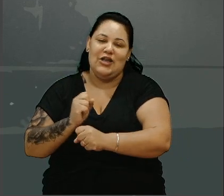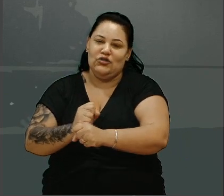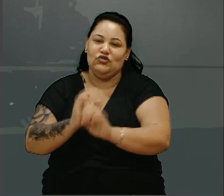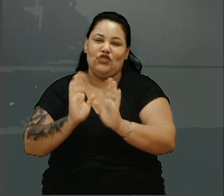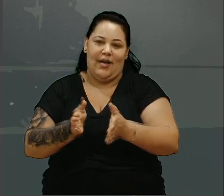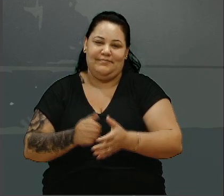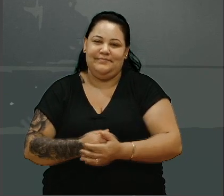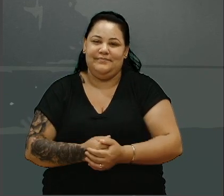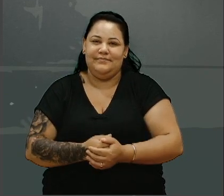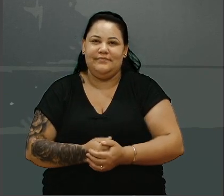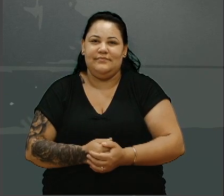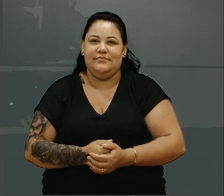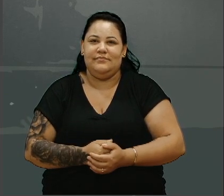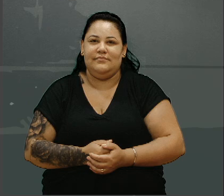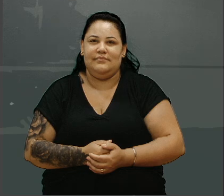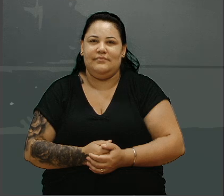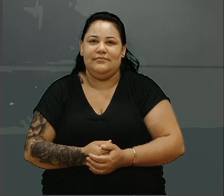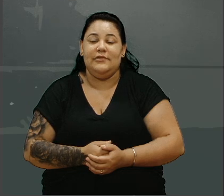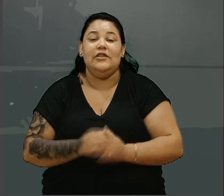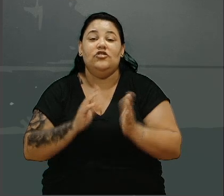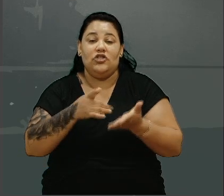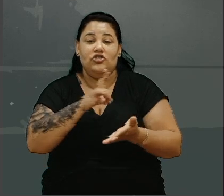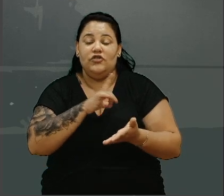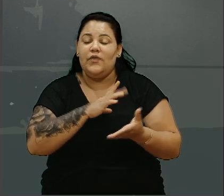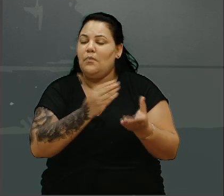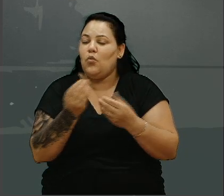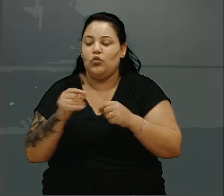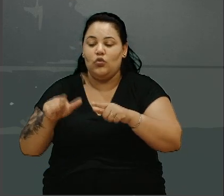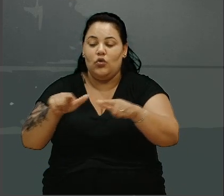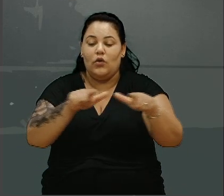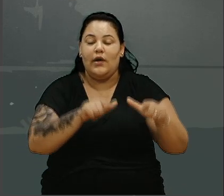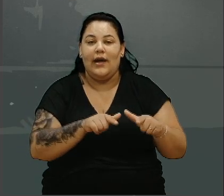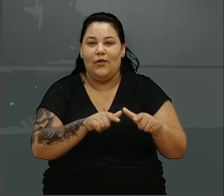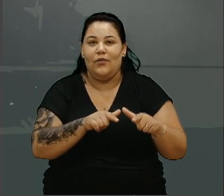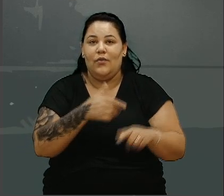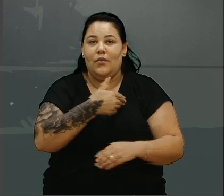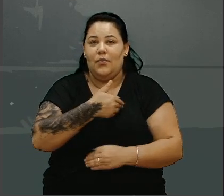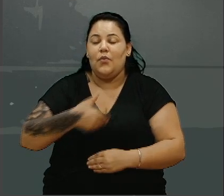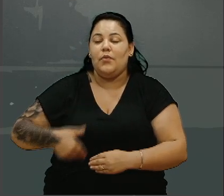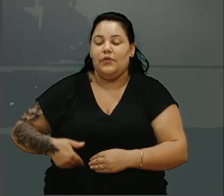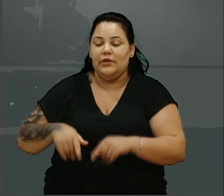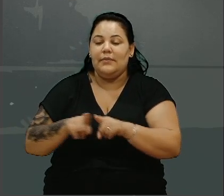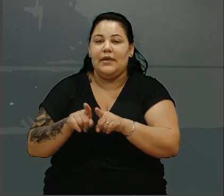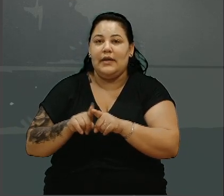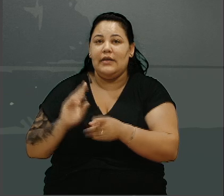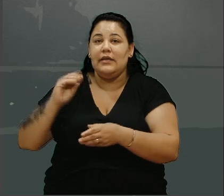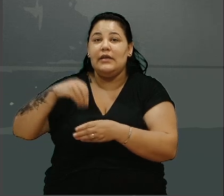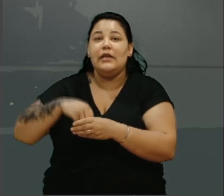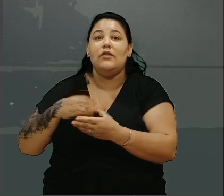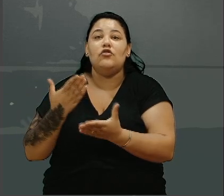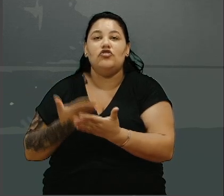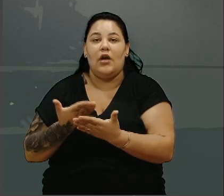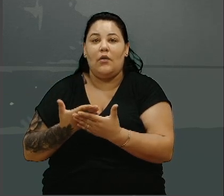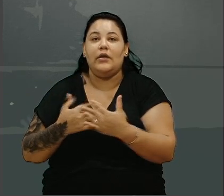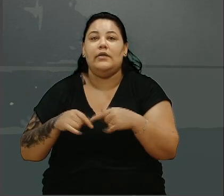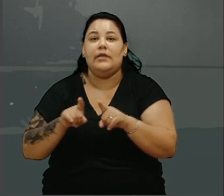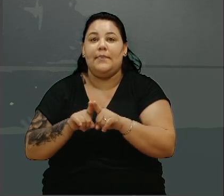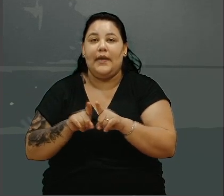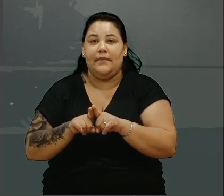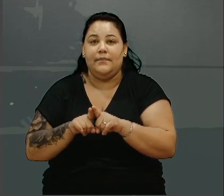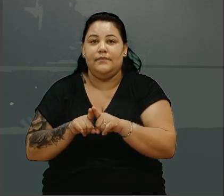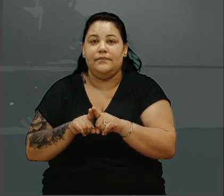Já estive em vários espaços públicos, dentro de sala de aula também.